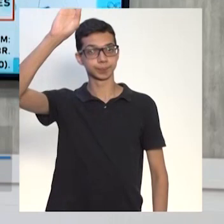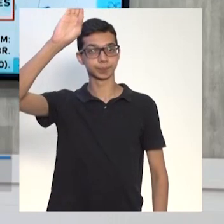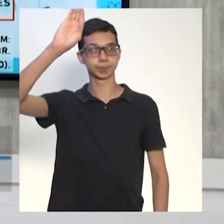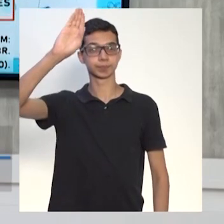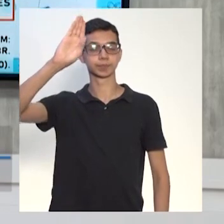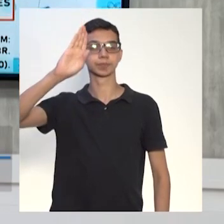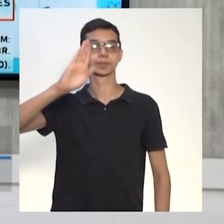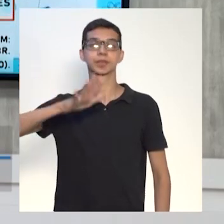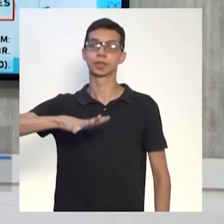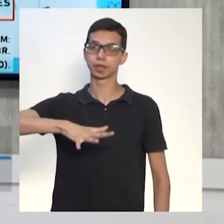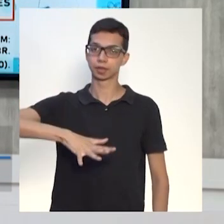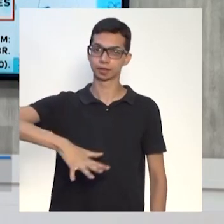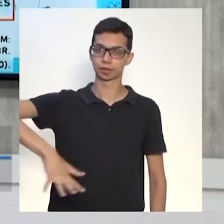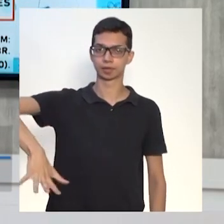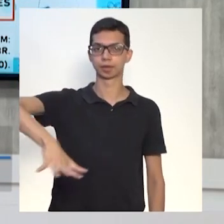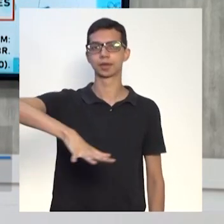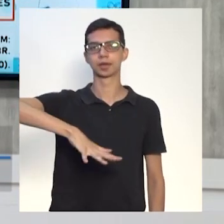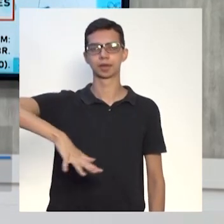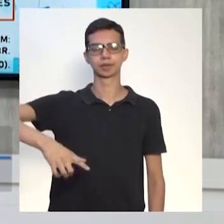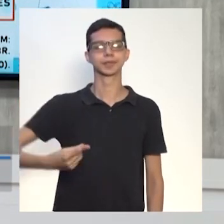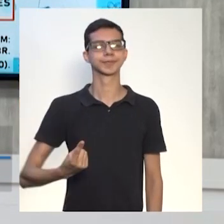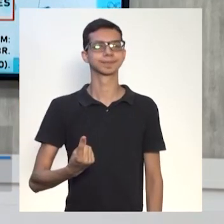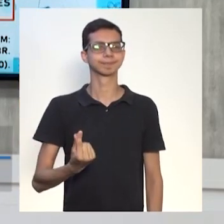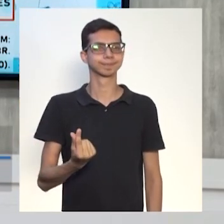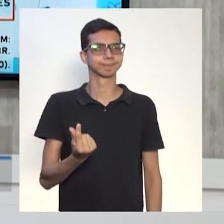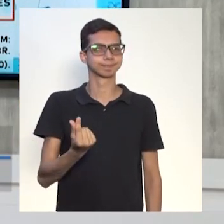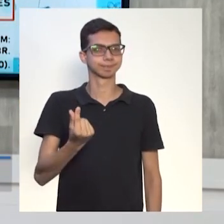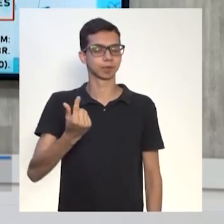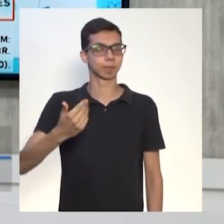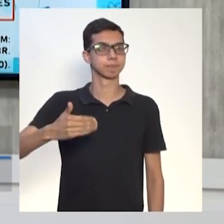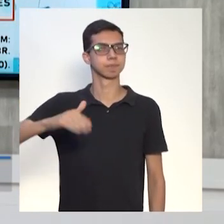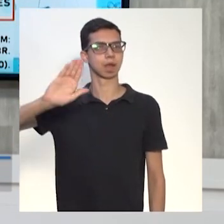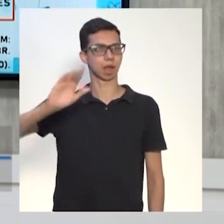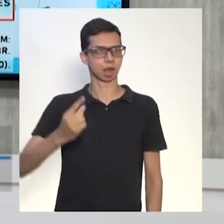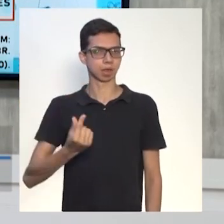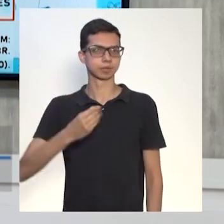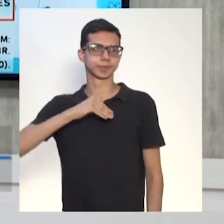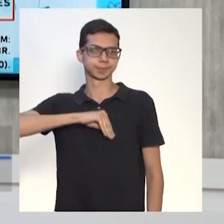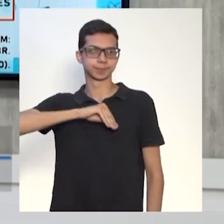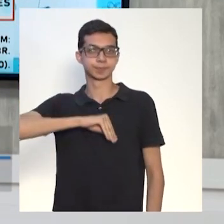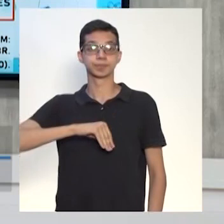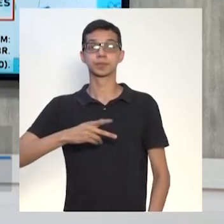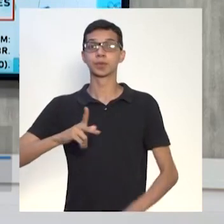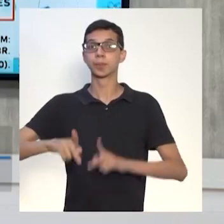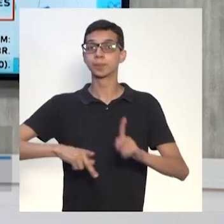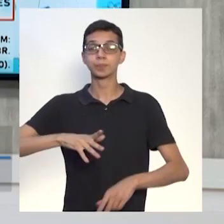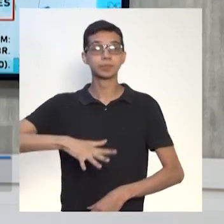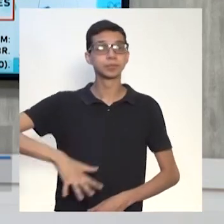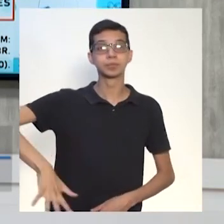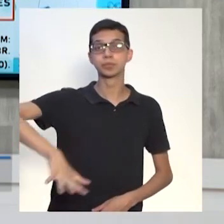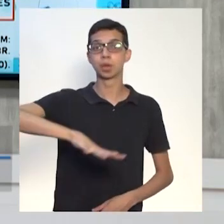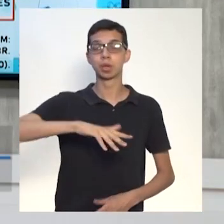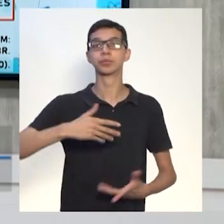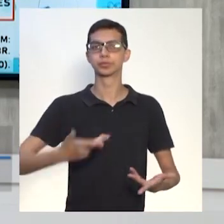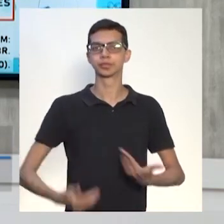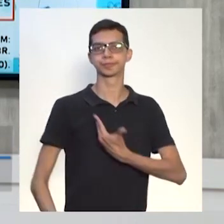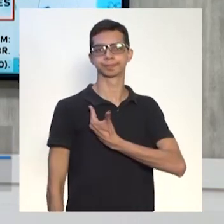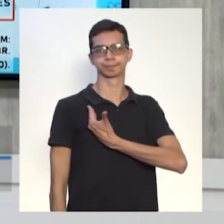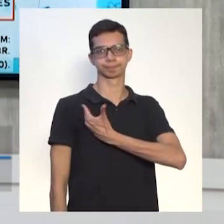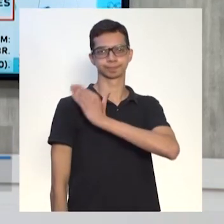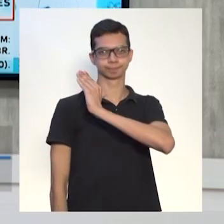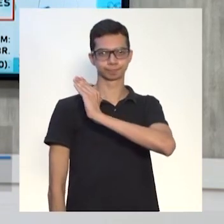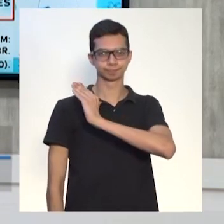privilegiadas as áreas de renda mais alta das grandes cidades. Populações inteiras foram excluídas